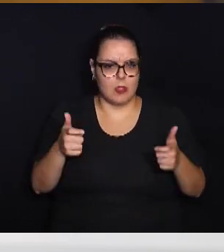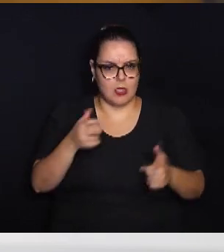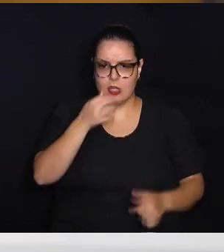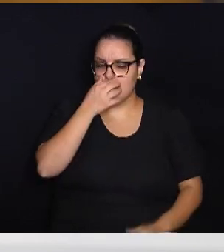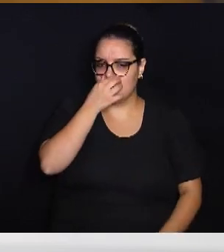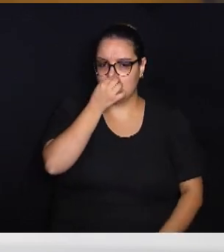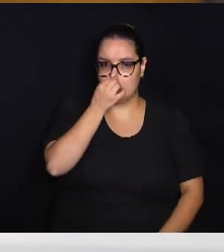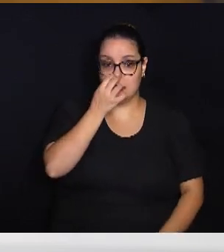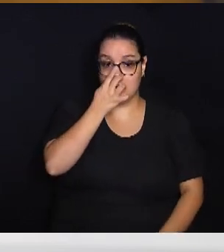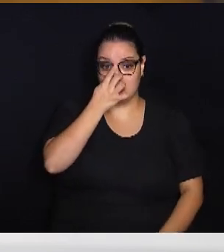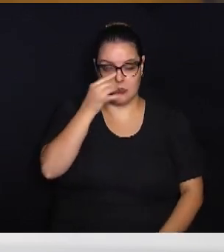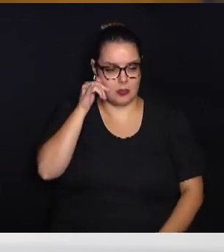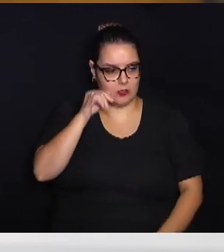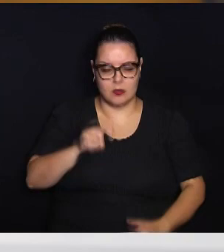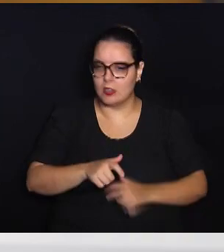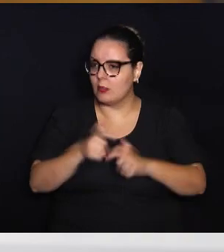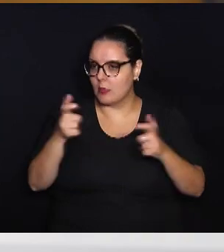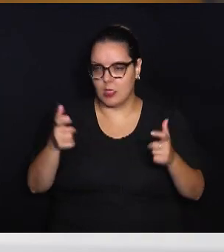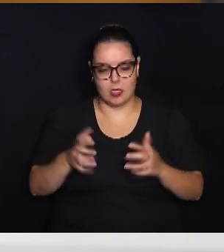ao máximo.